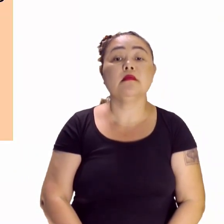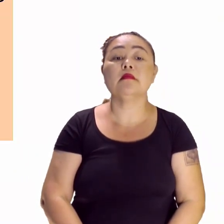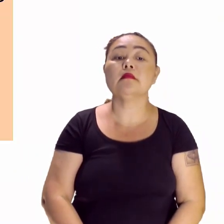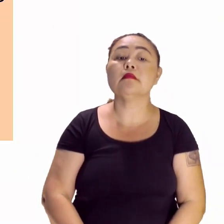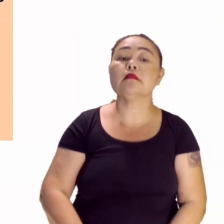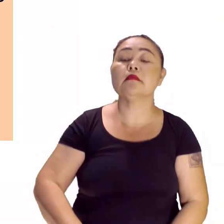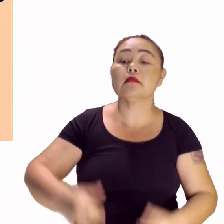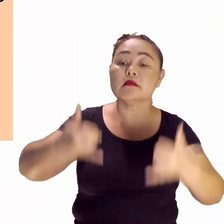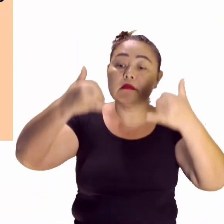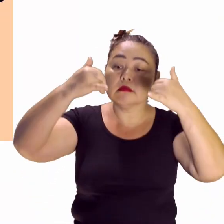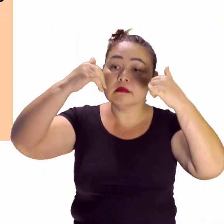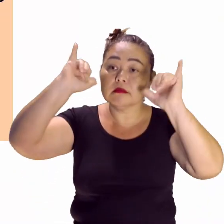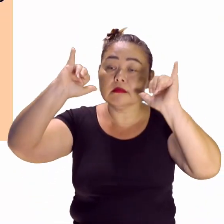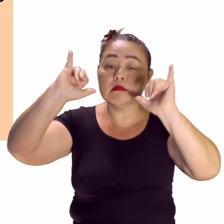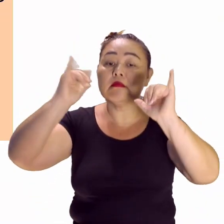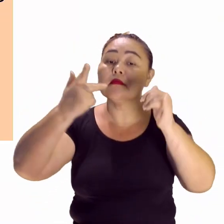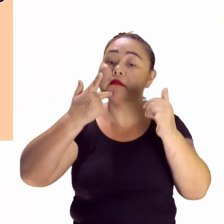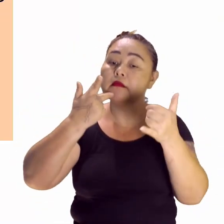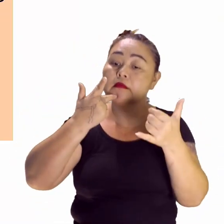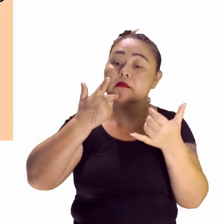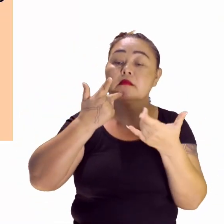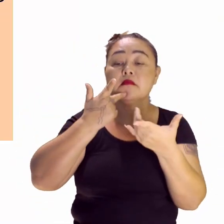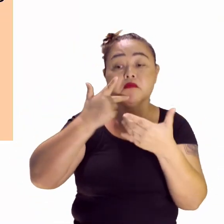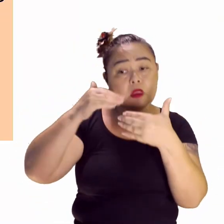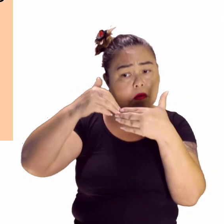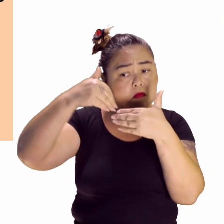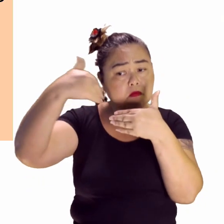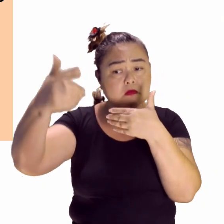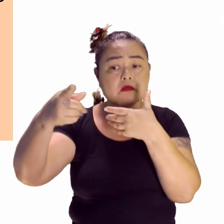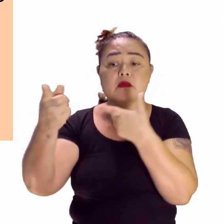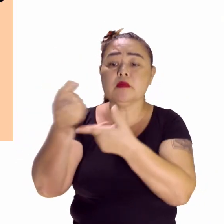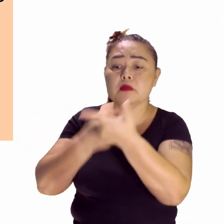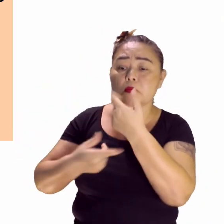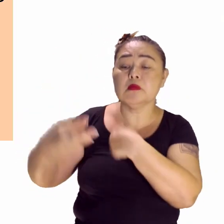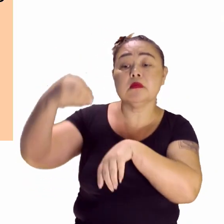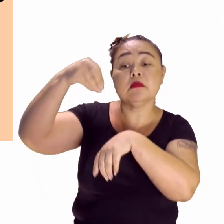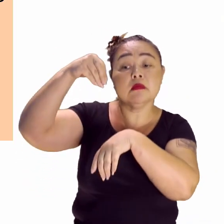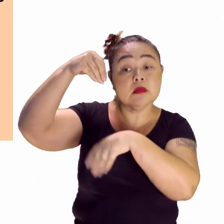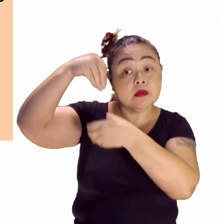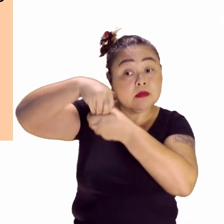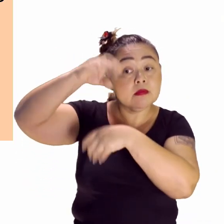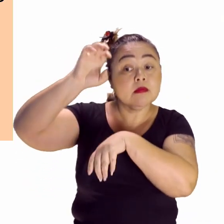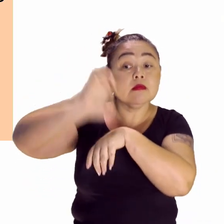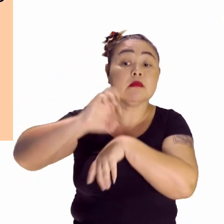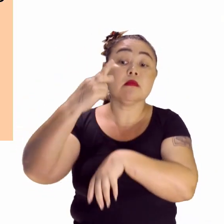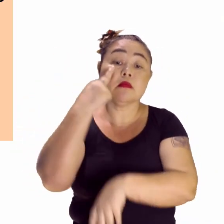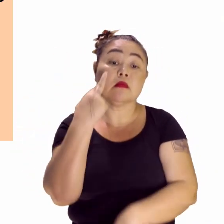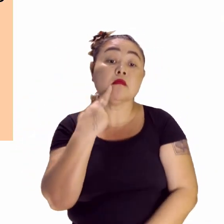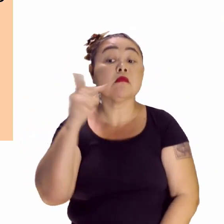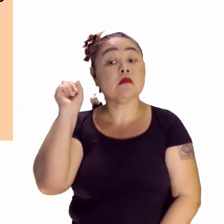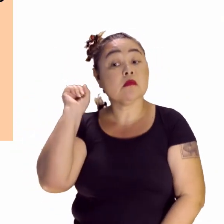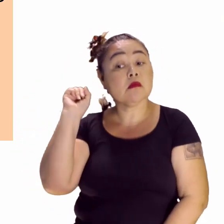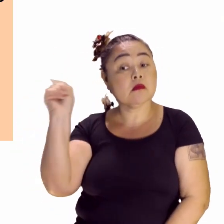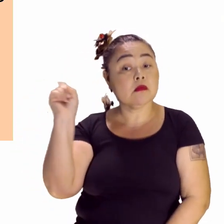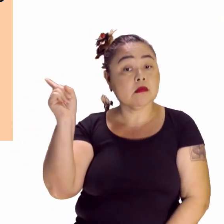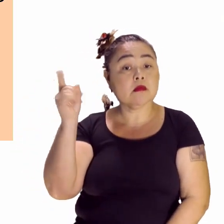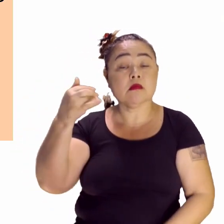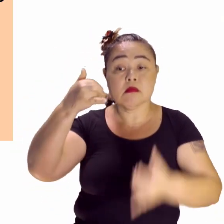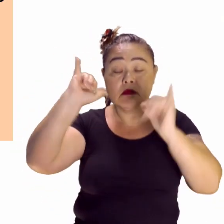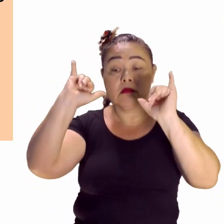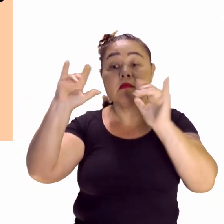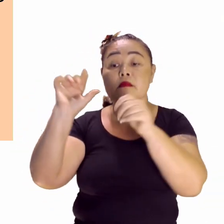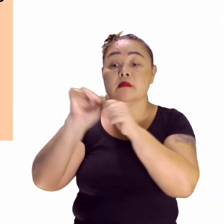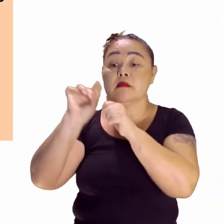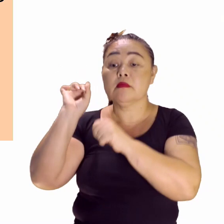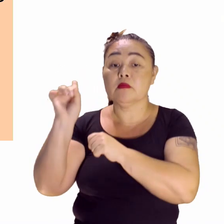a pecuária é rondoniense que a gente falou que é o carro o chefe do agronegócio dentro do Estado de Rondônia né Essa pecuária que é um modelo ai esqueci